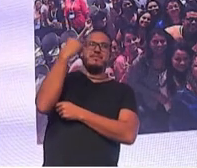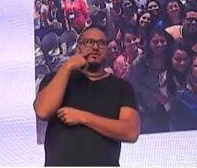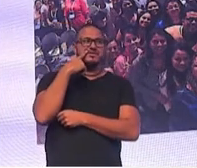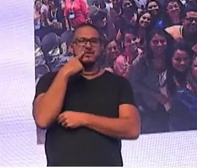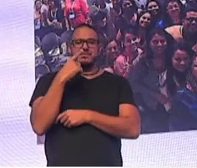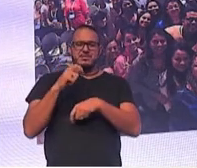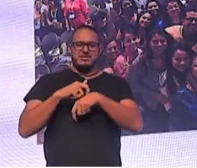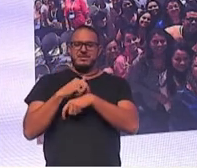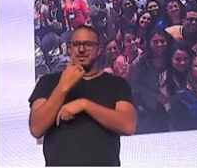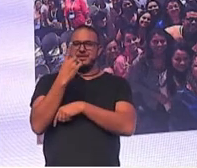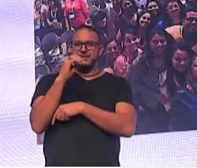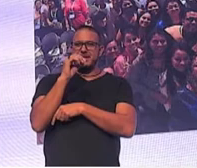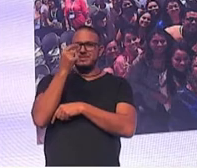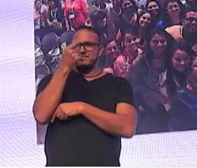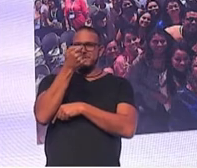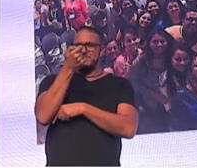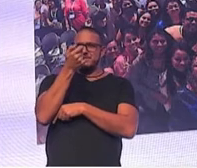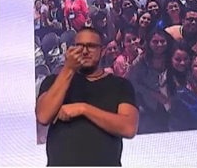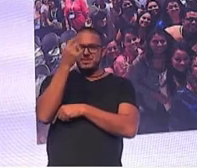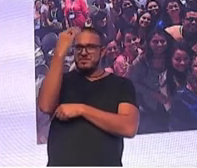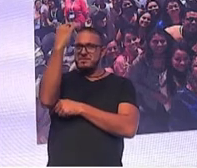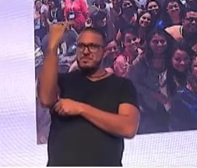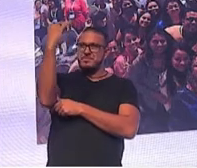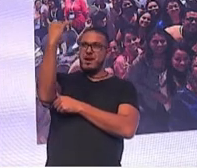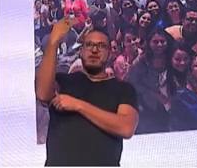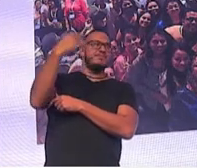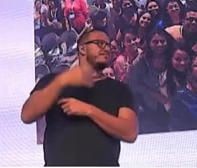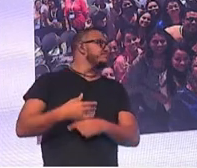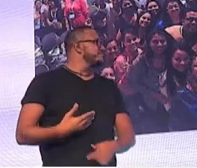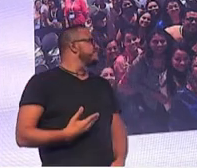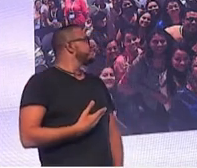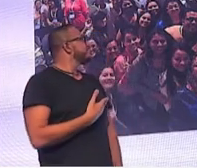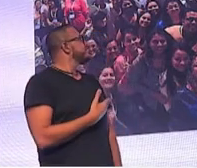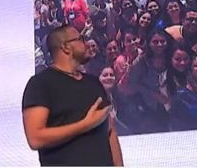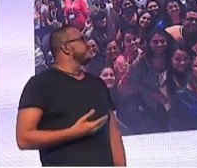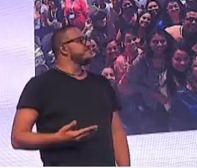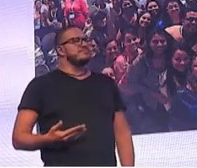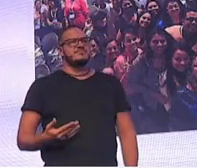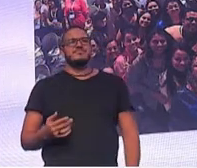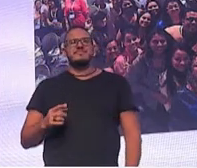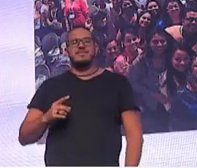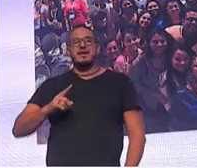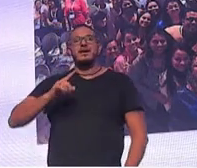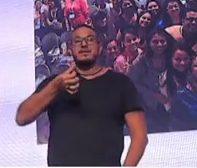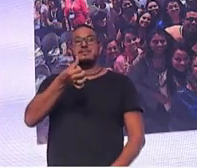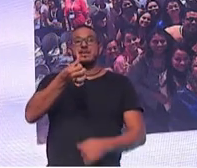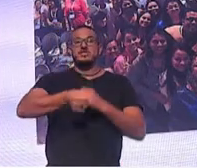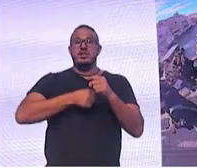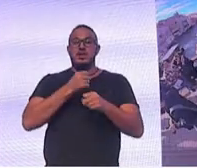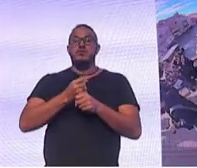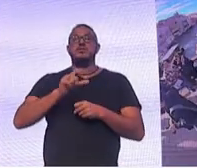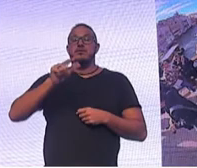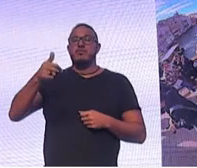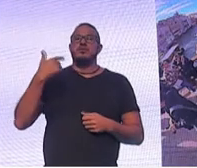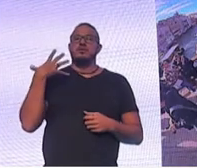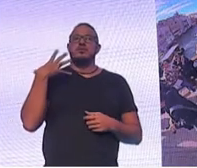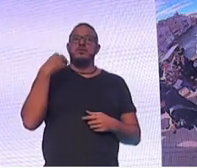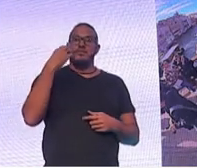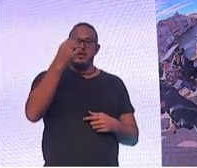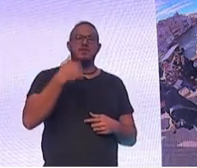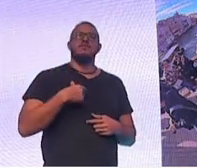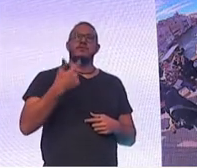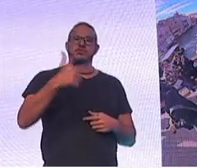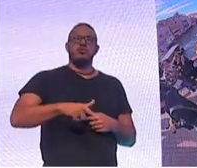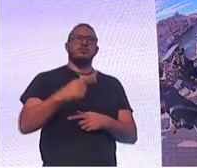10 segundos mirando e saiu essa foto aqui. E aí, 6, 7 anos depois, eu viajei e fui tirar